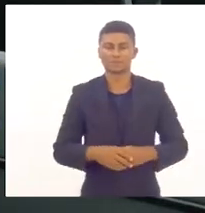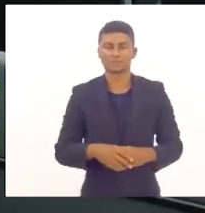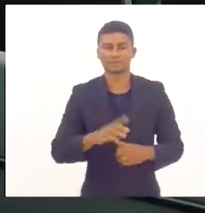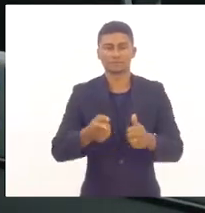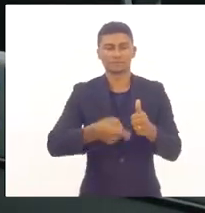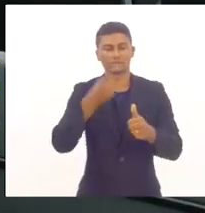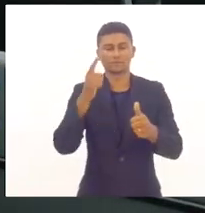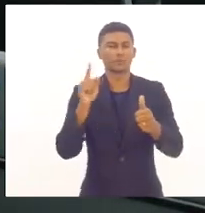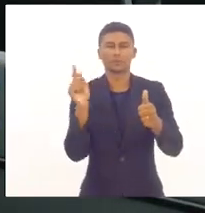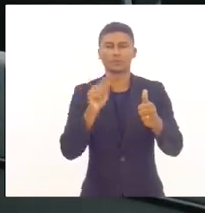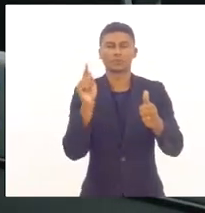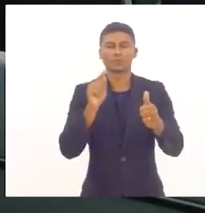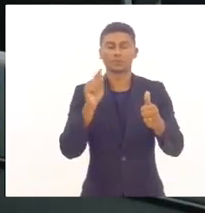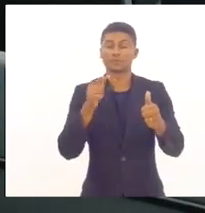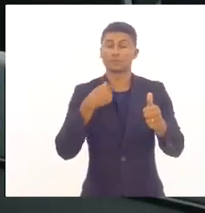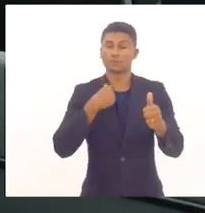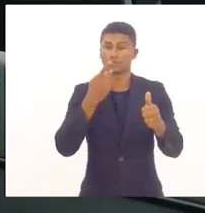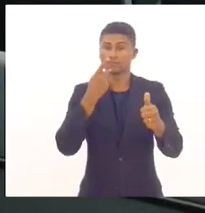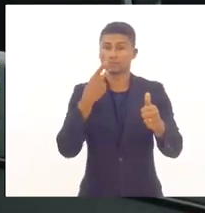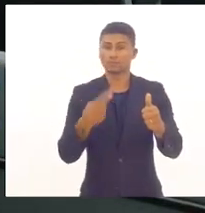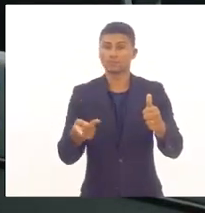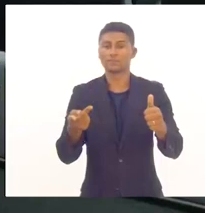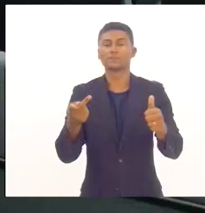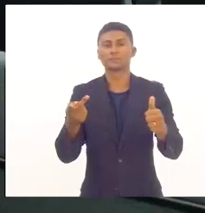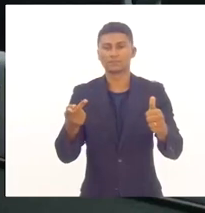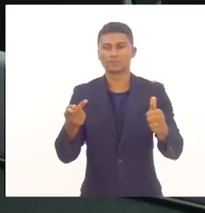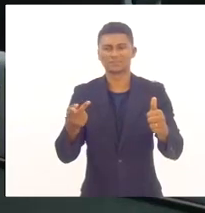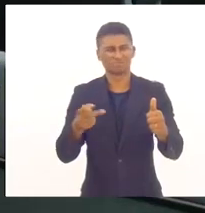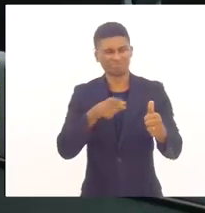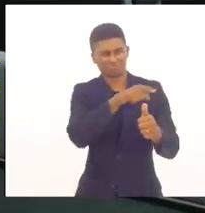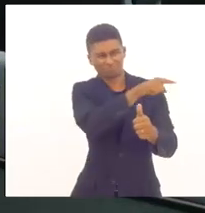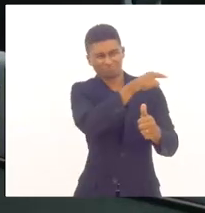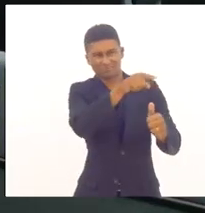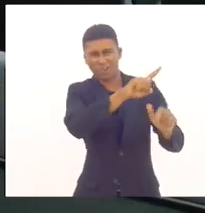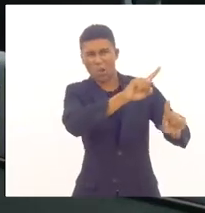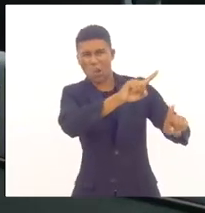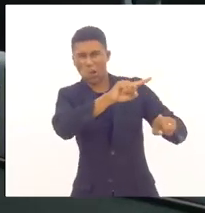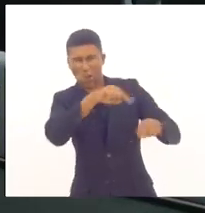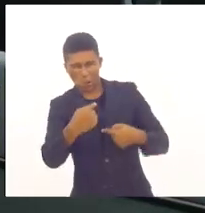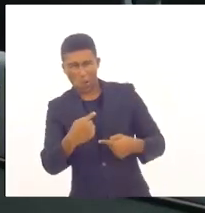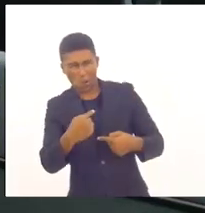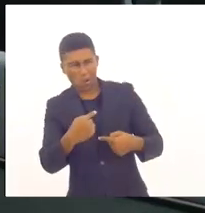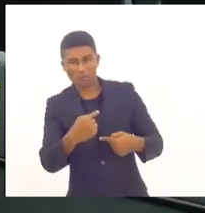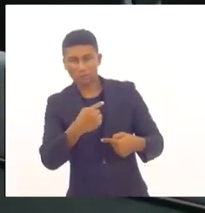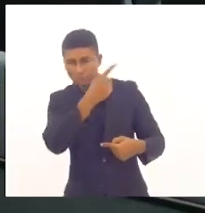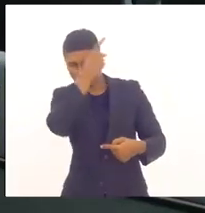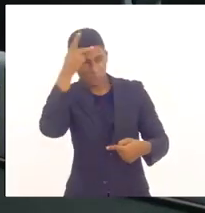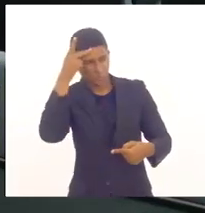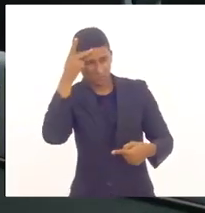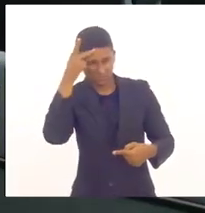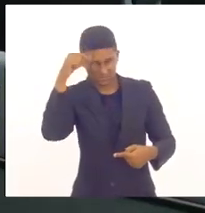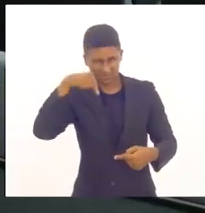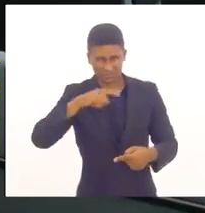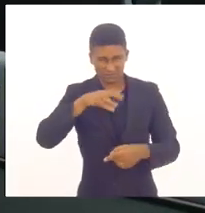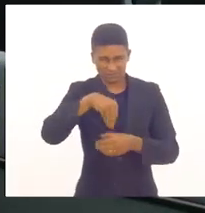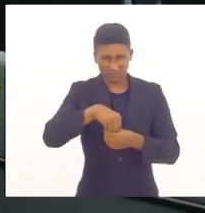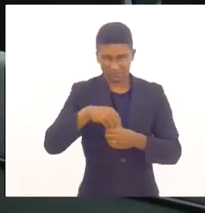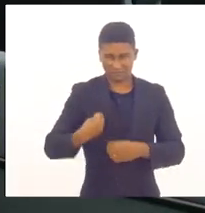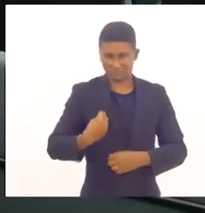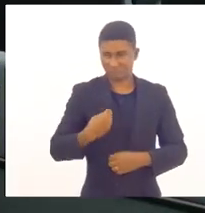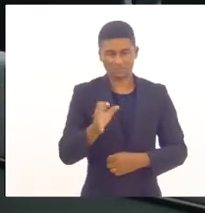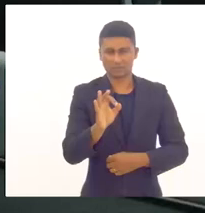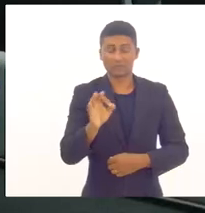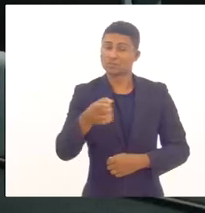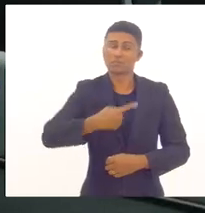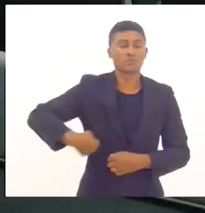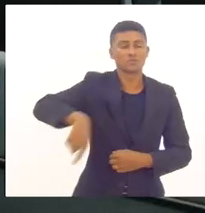Primeiro, eu queria dizer aqui que nossos inimigos não estão aqui, tá? Todos nós somos amigos de uma